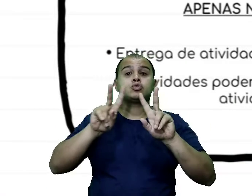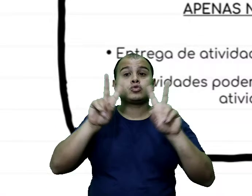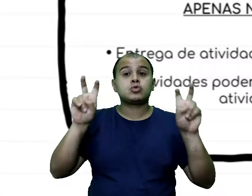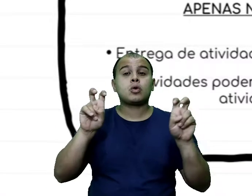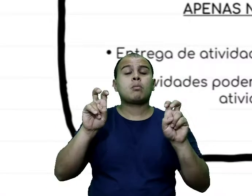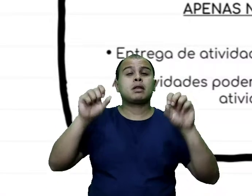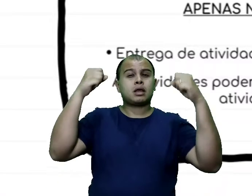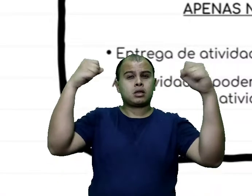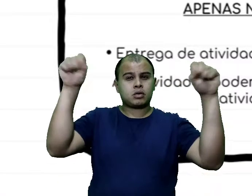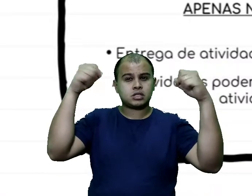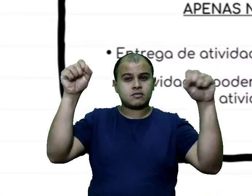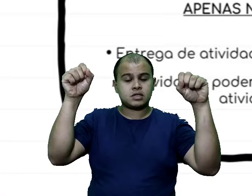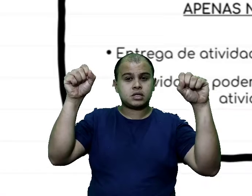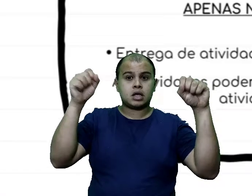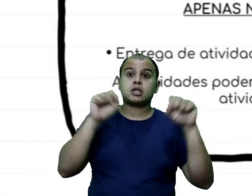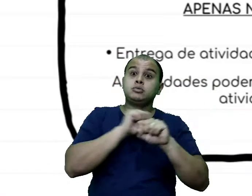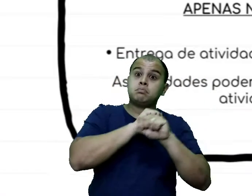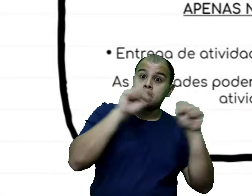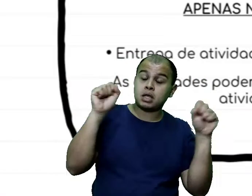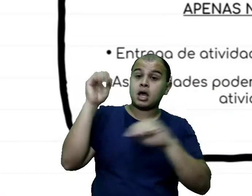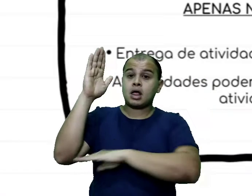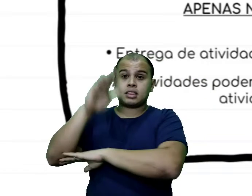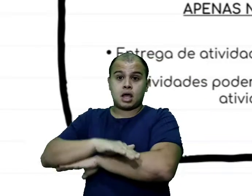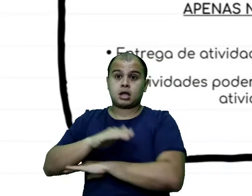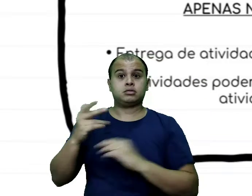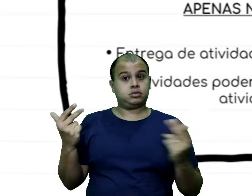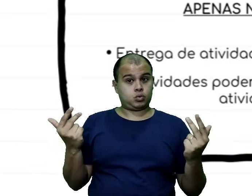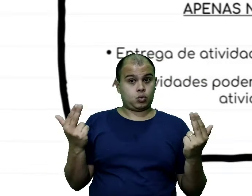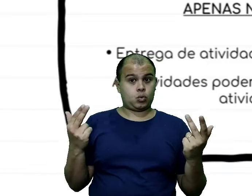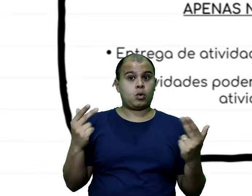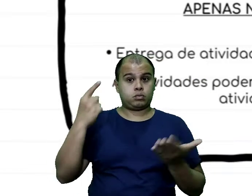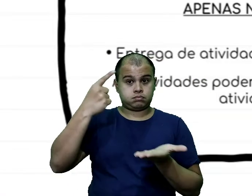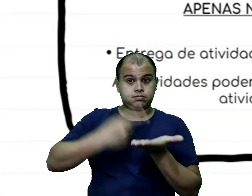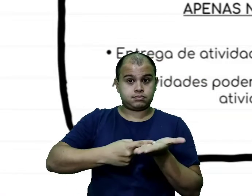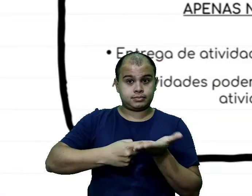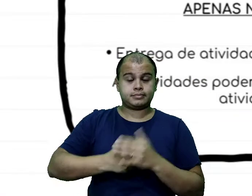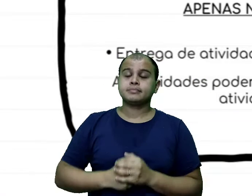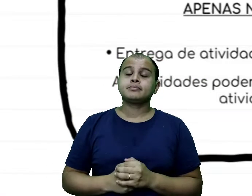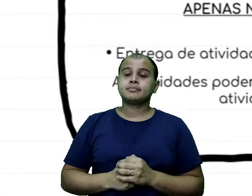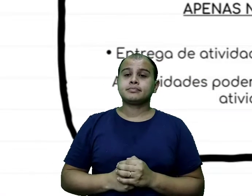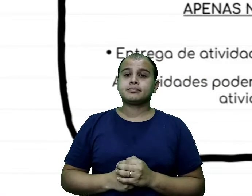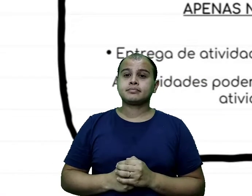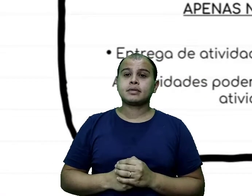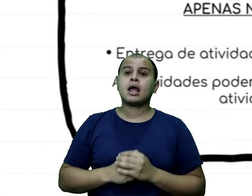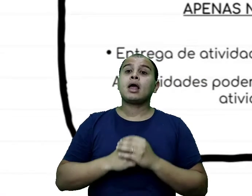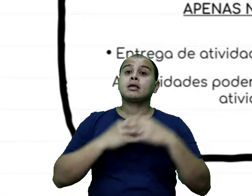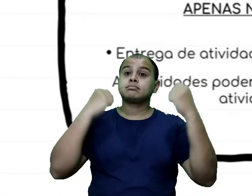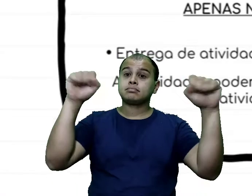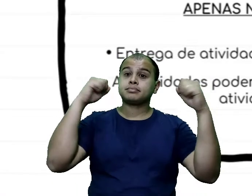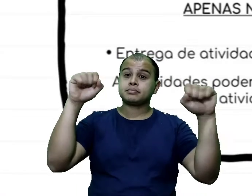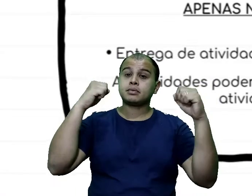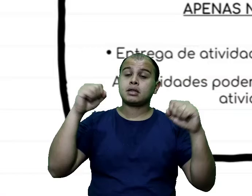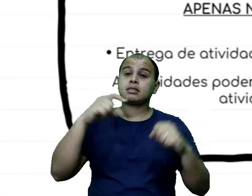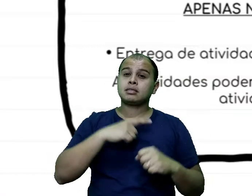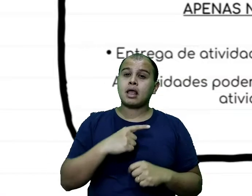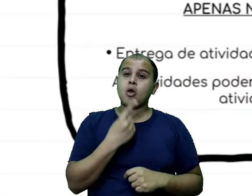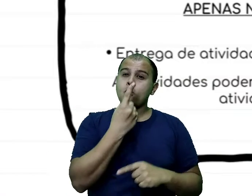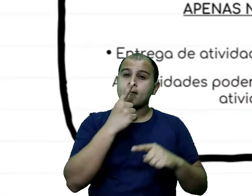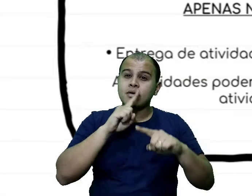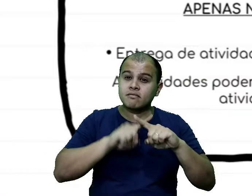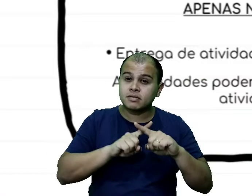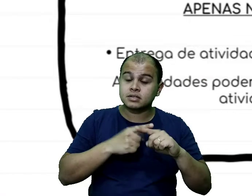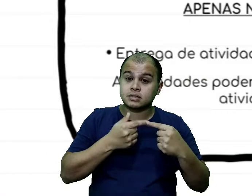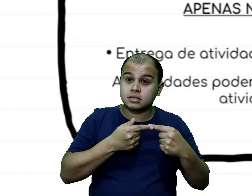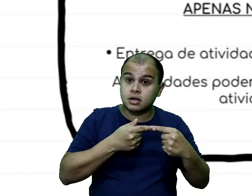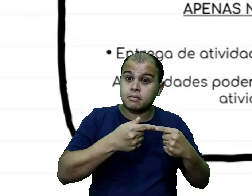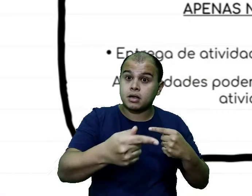nossos combinados. Eles são os mesmos no período da manhã e no período da tarde. A Educação Física posta atividade uma vez por